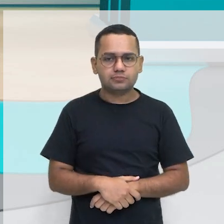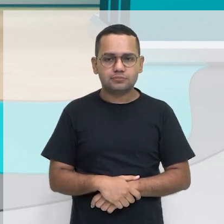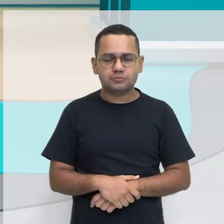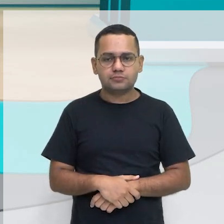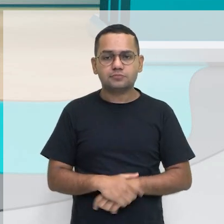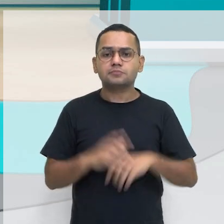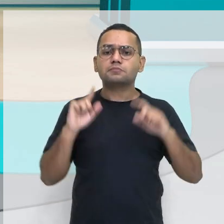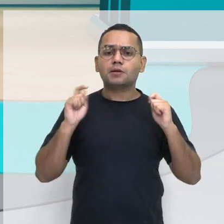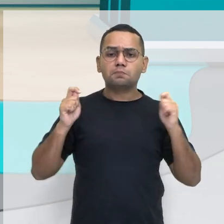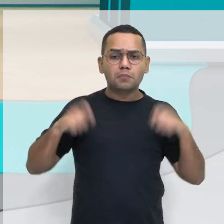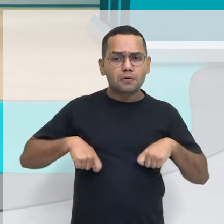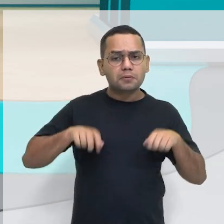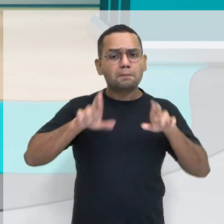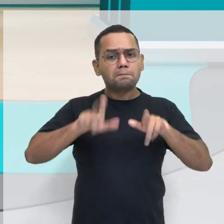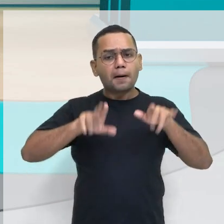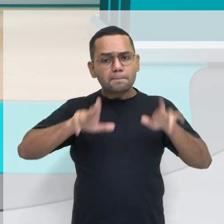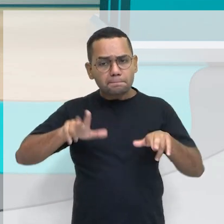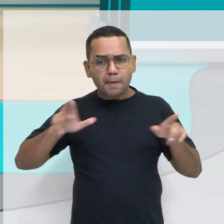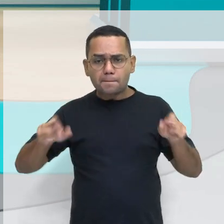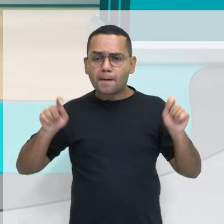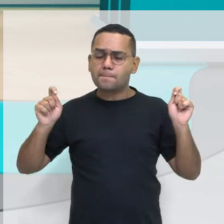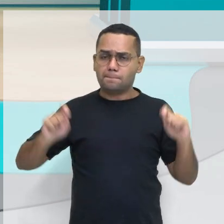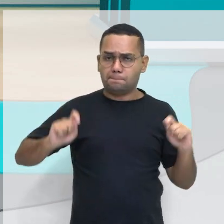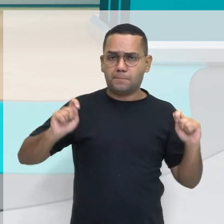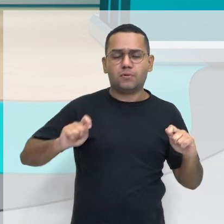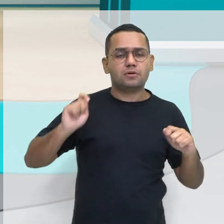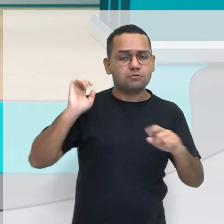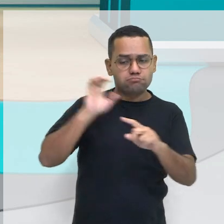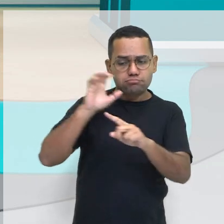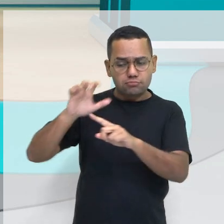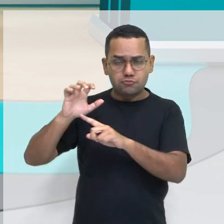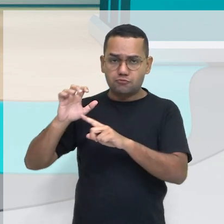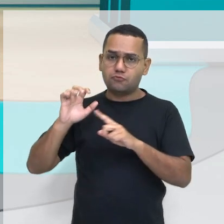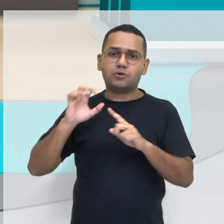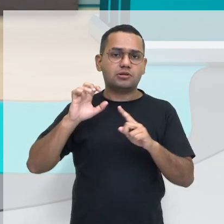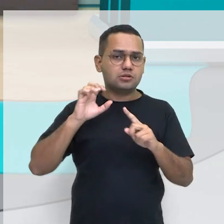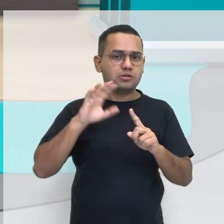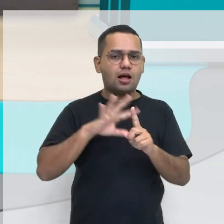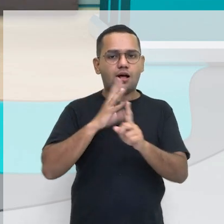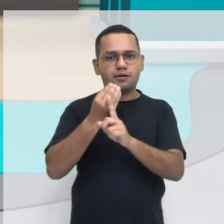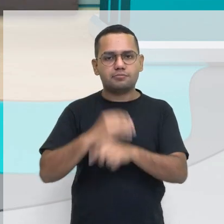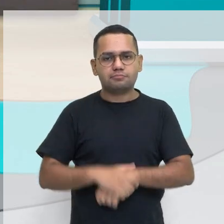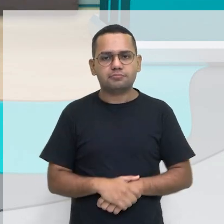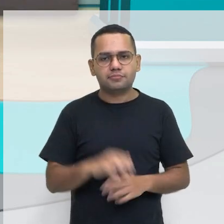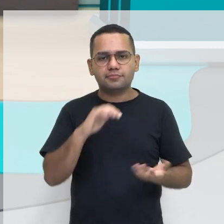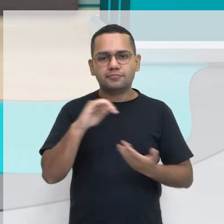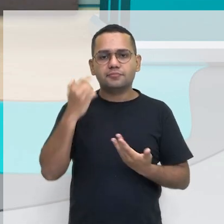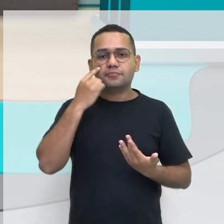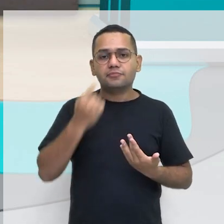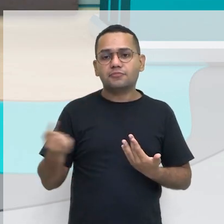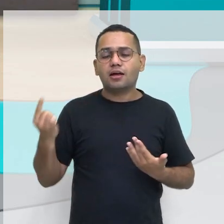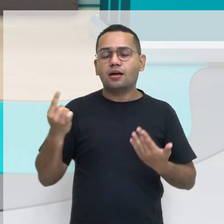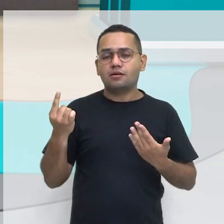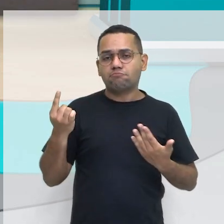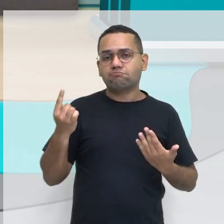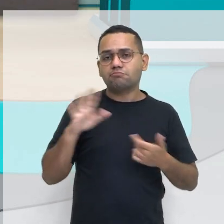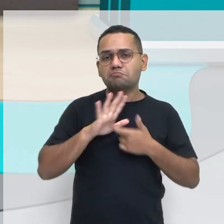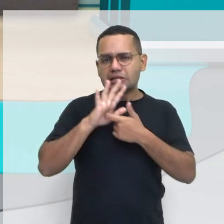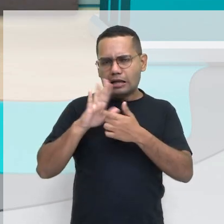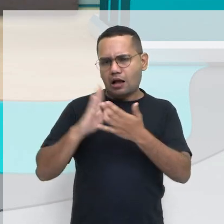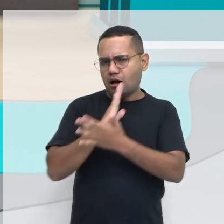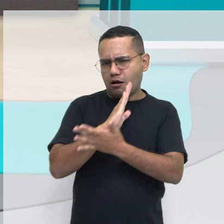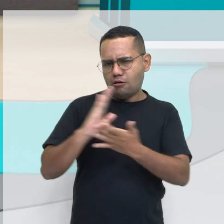com esses contextos influenciam e são influenciados pela arte. Então, vamos mostrar alguns locais